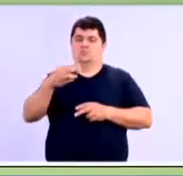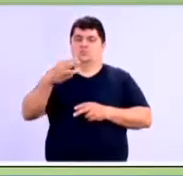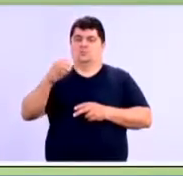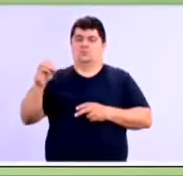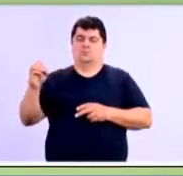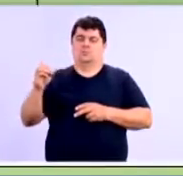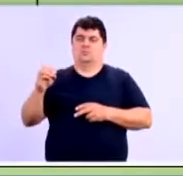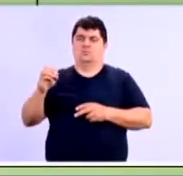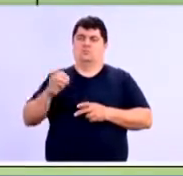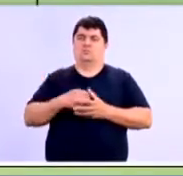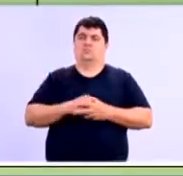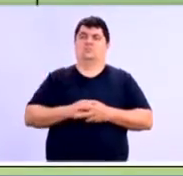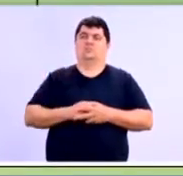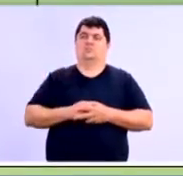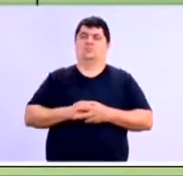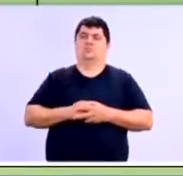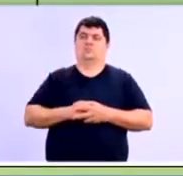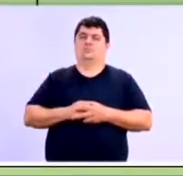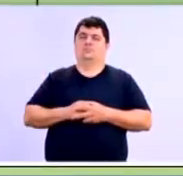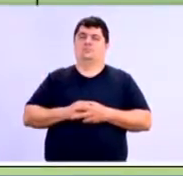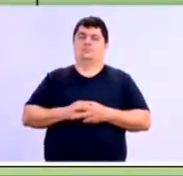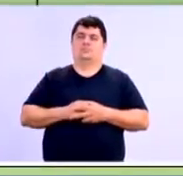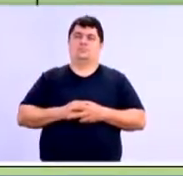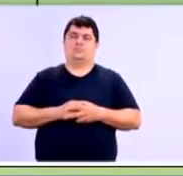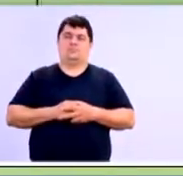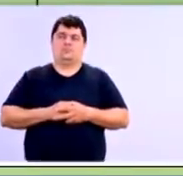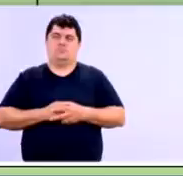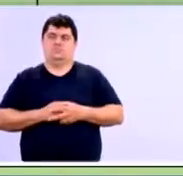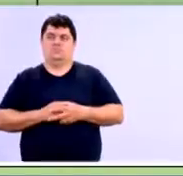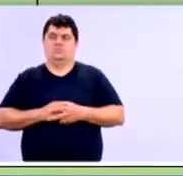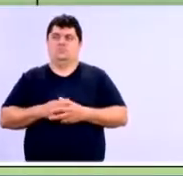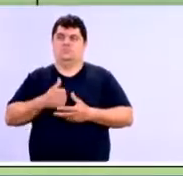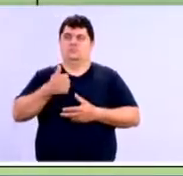12.300, ok? Então a gente vem aqui. Vendas líquidas é quanto, professora?